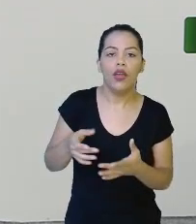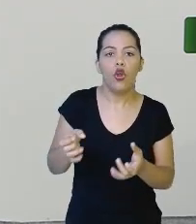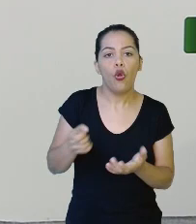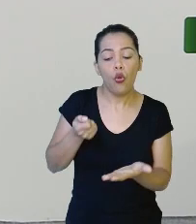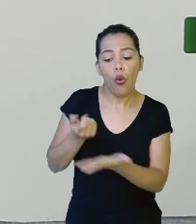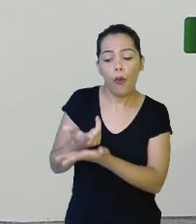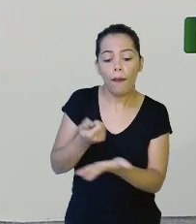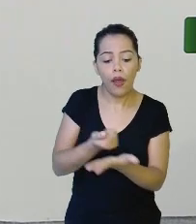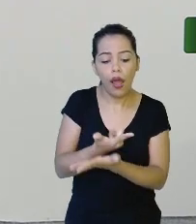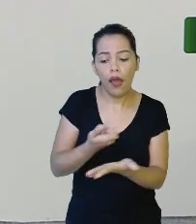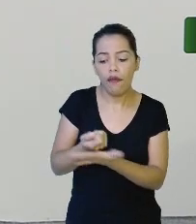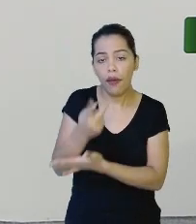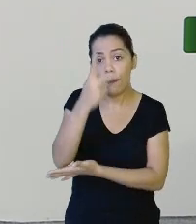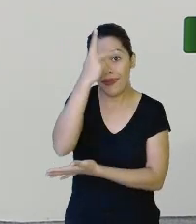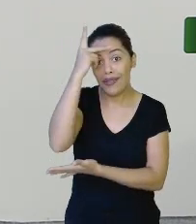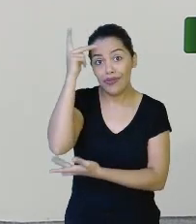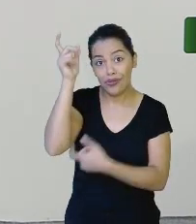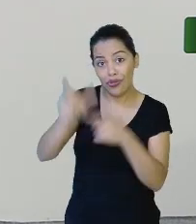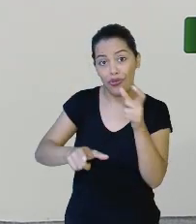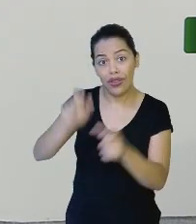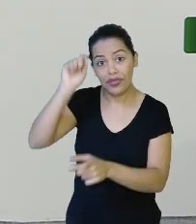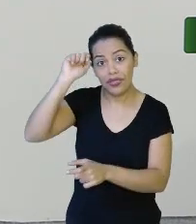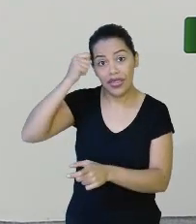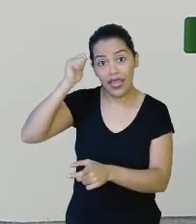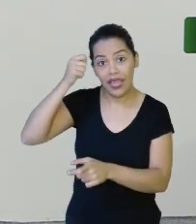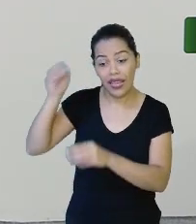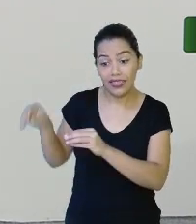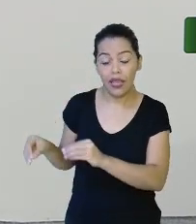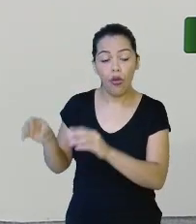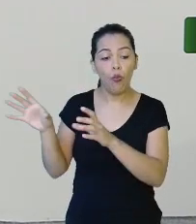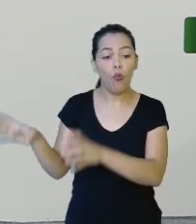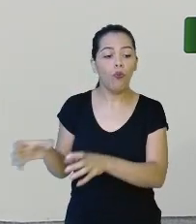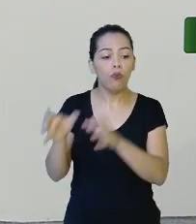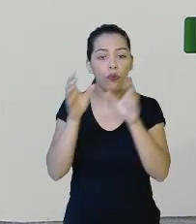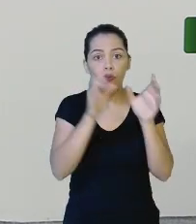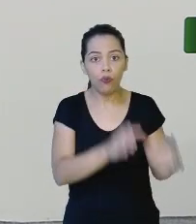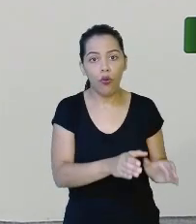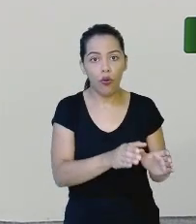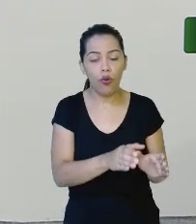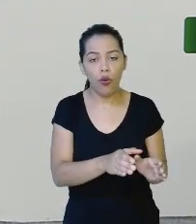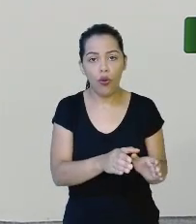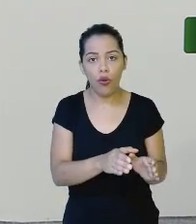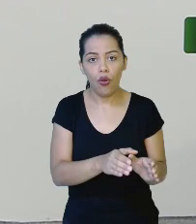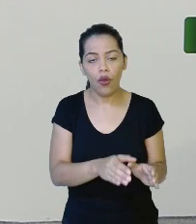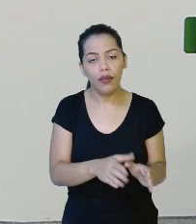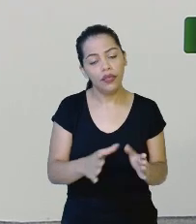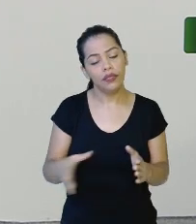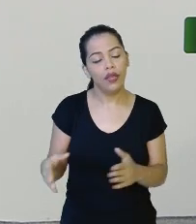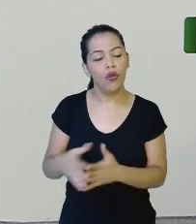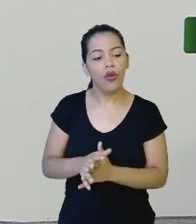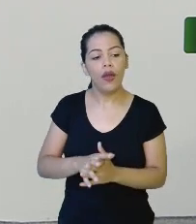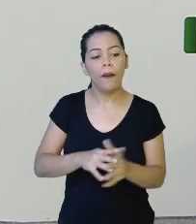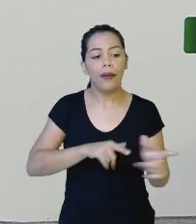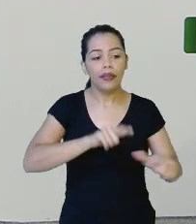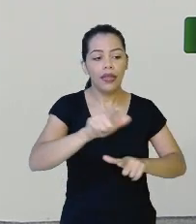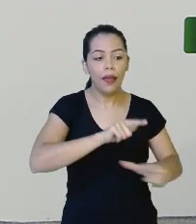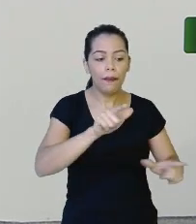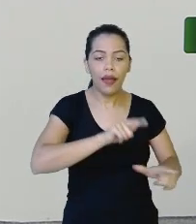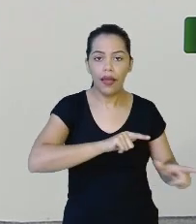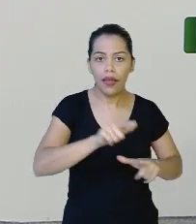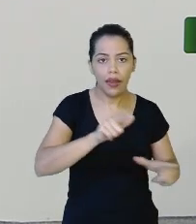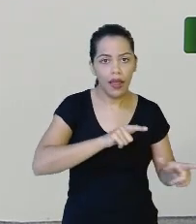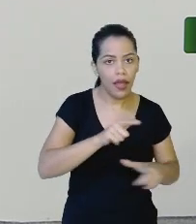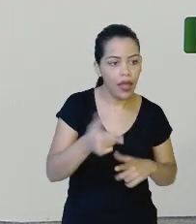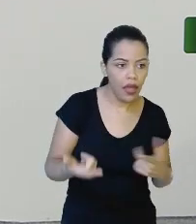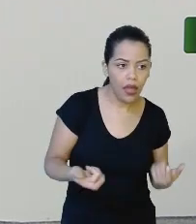do tráfico e colocavam em suas fazendas para fazer esse trabalho, ou para trabalharem nos engenhos,